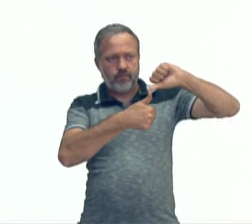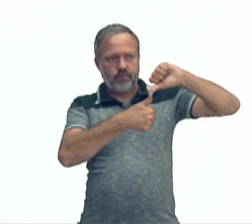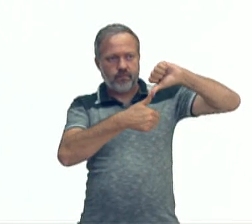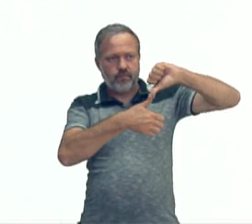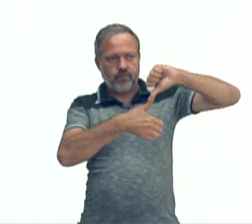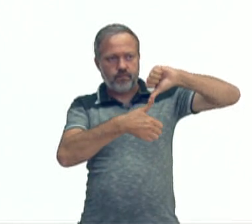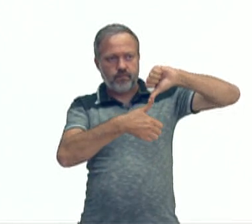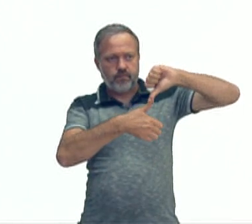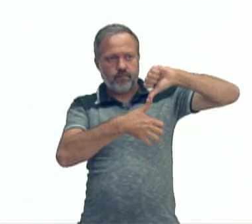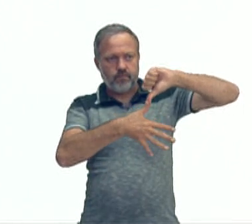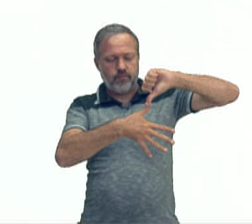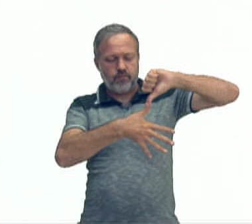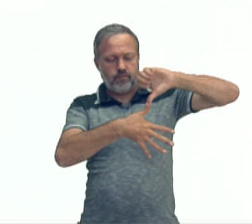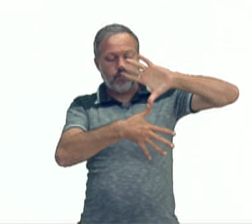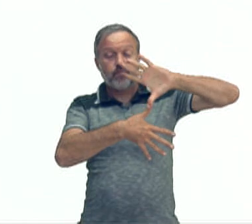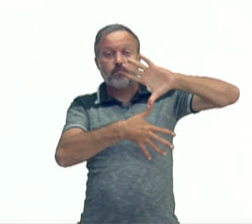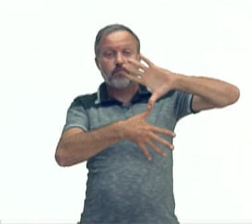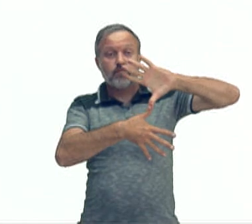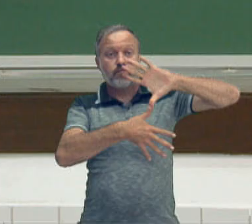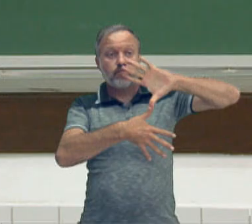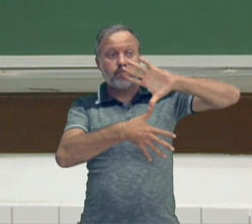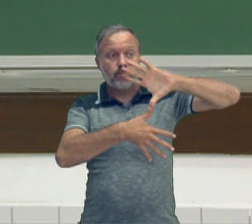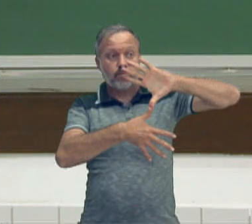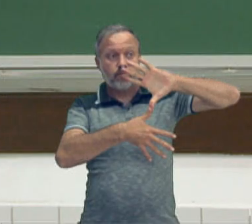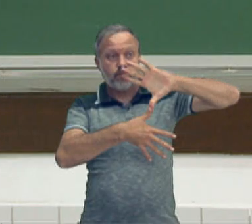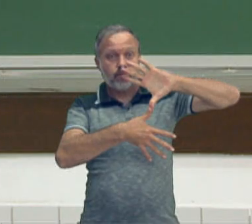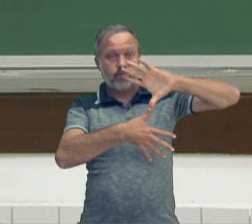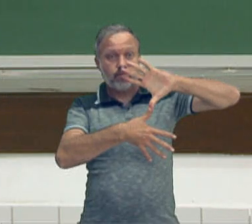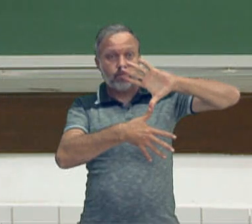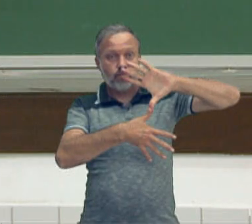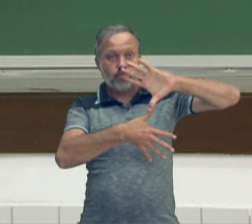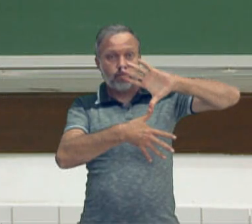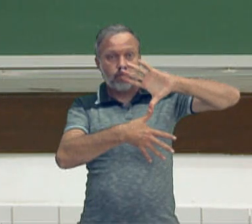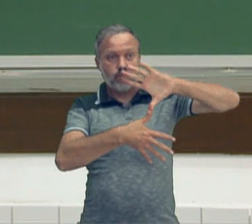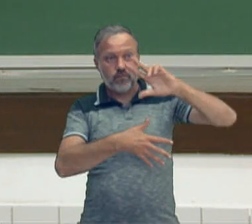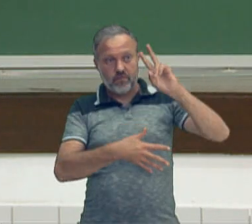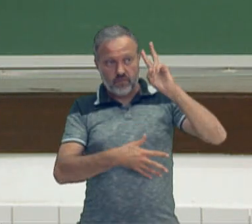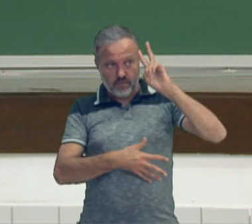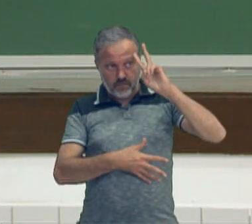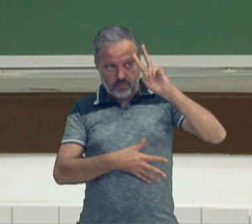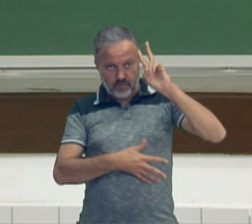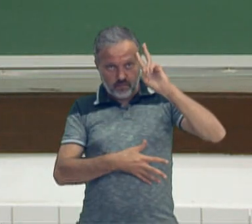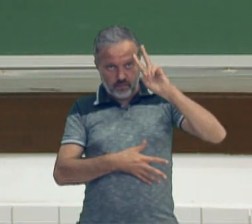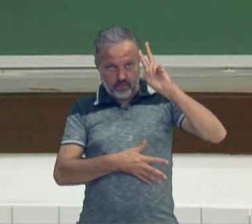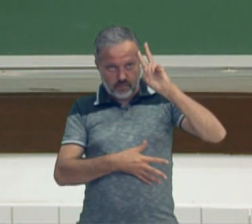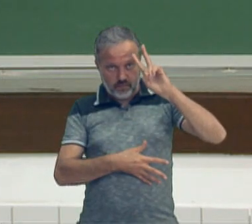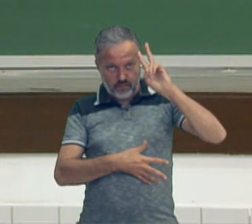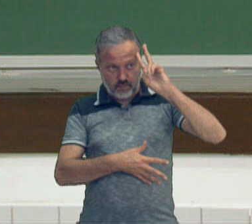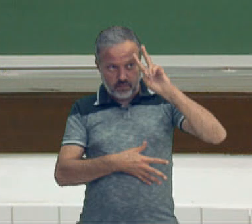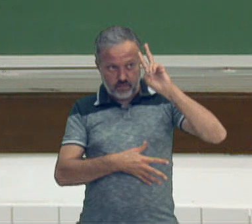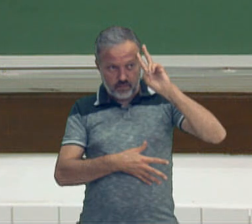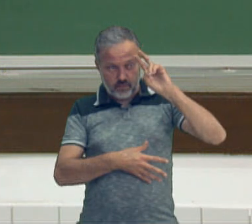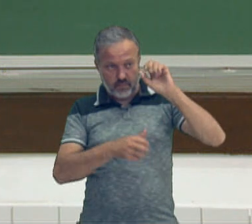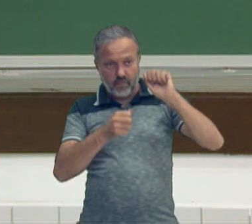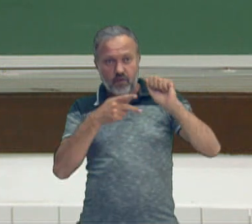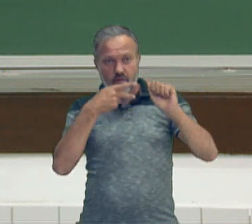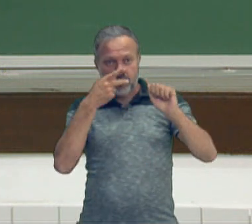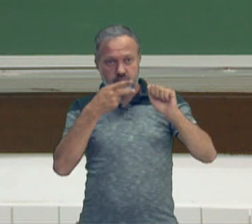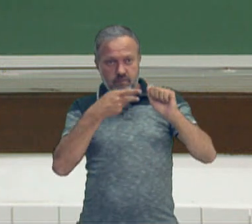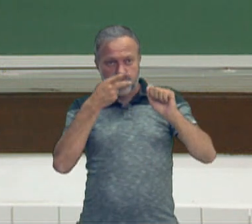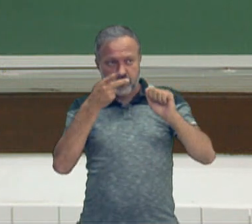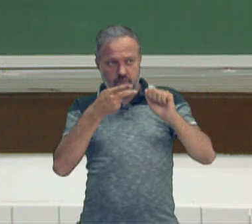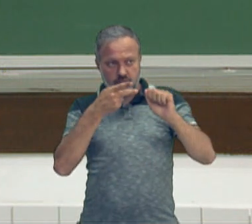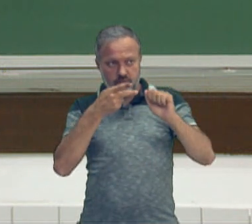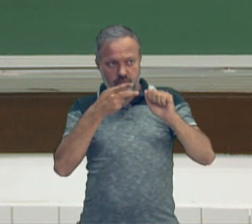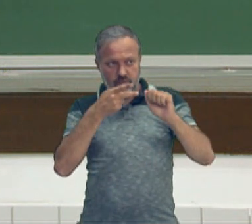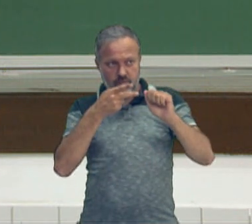América Central e do Norte. Lembra, vamos dar uma recordadinha agora um pouquinho, bem rapidão. Lembra que nós estávamos falando